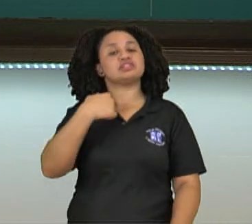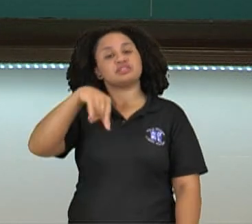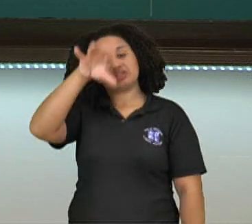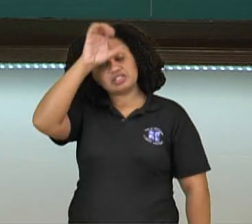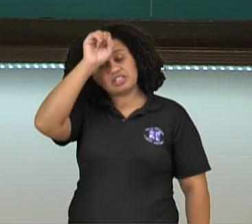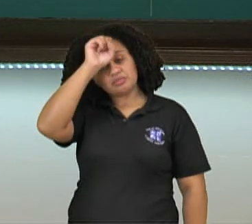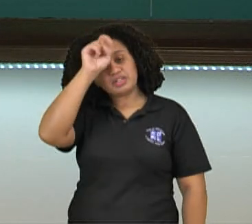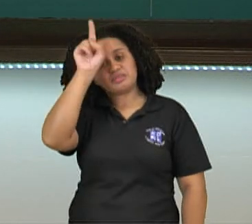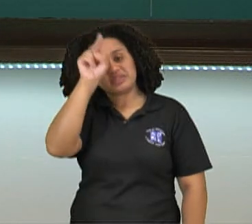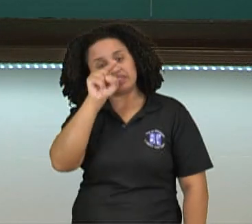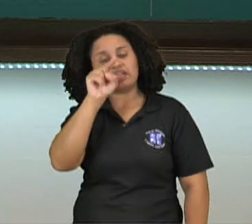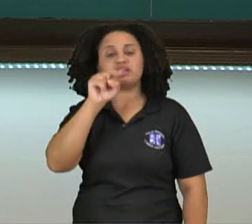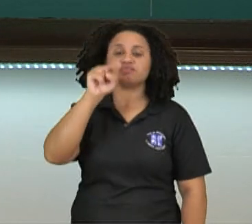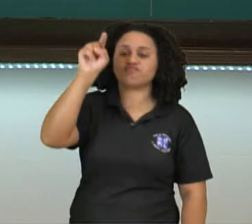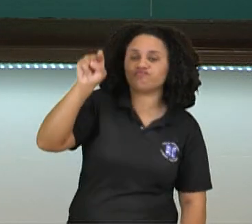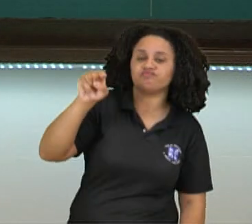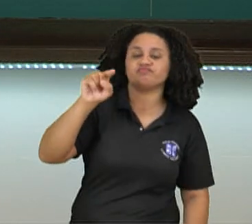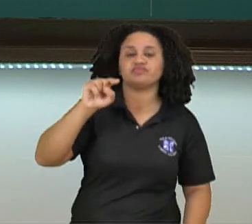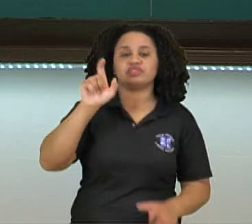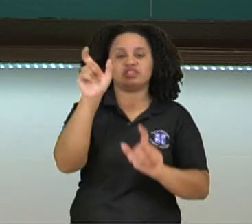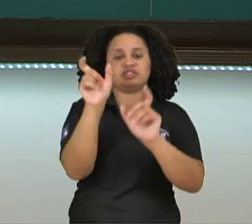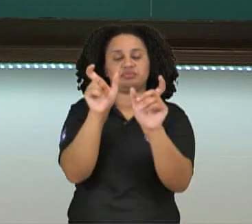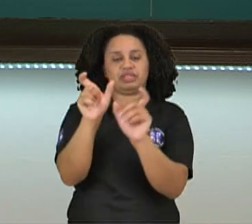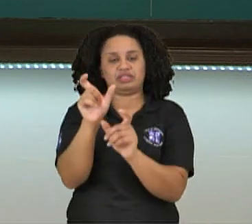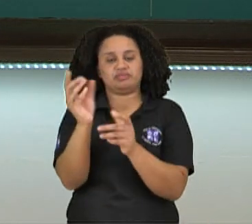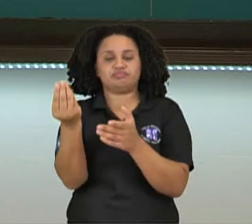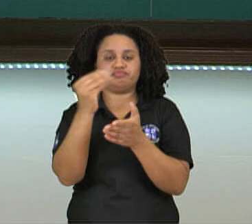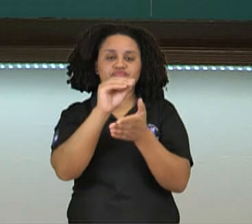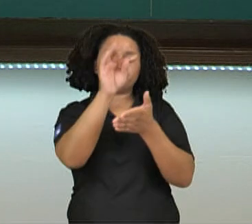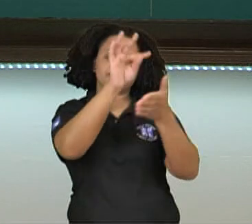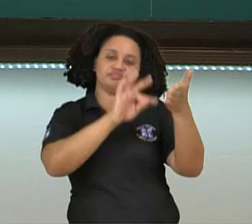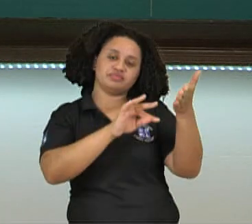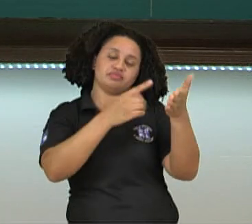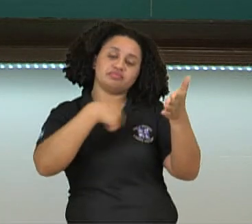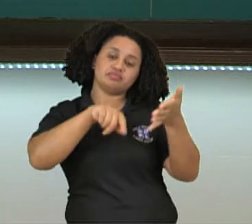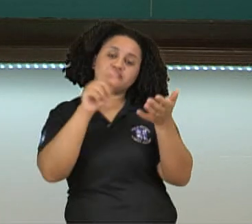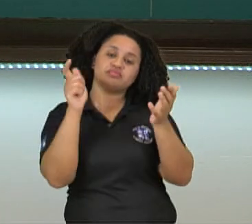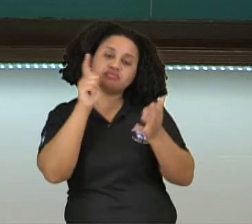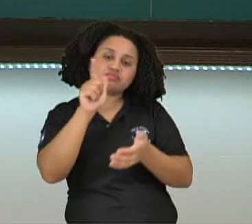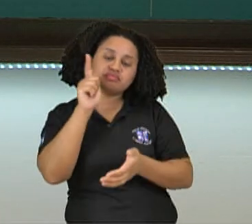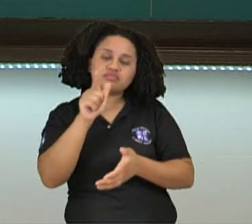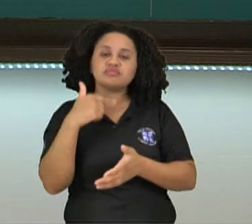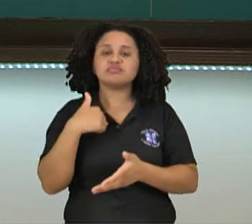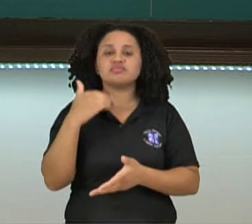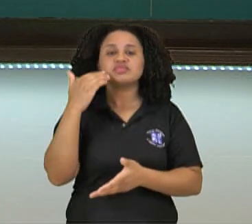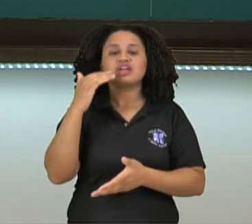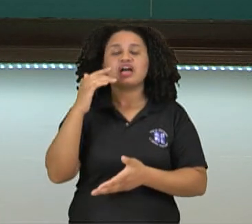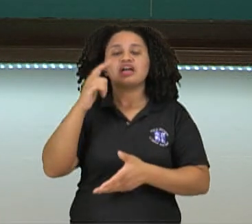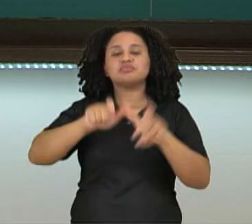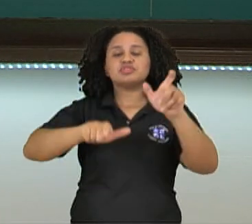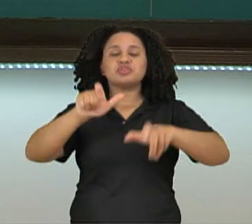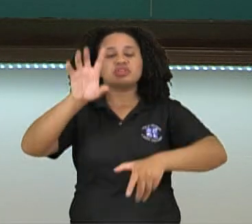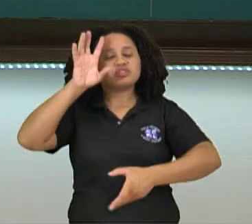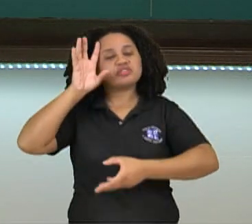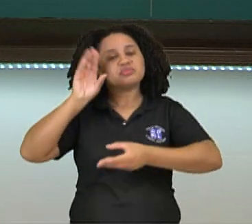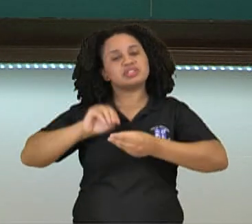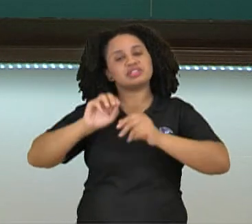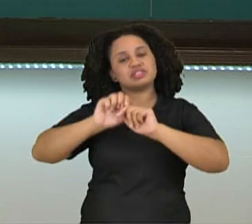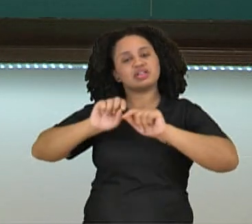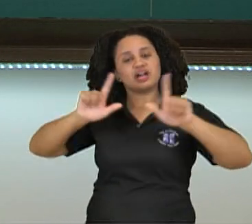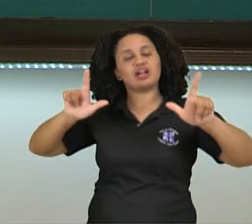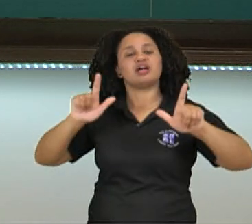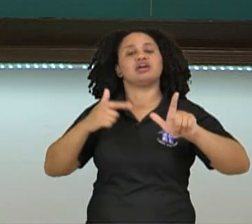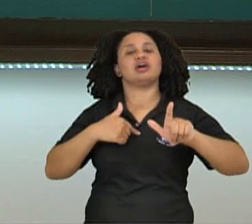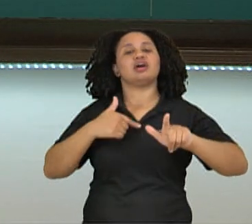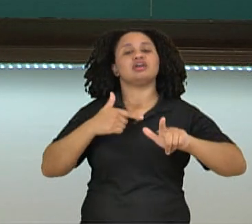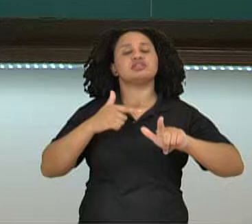a acentuar corretamente as palavras nos textos, para que possamos nos fazer compreender com clareza, né? Para que o leitor